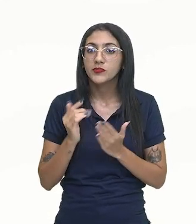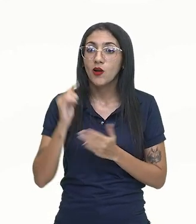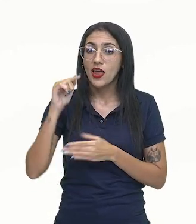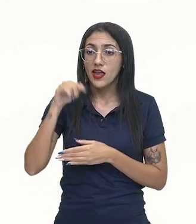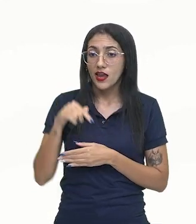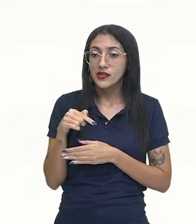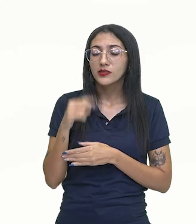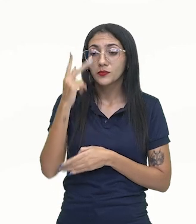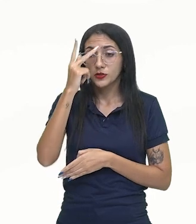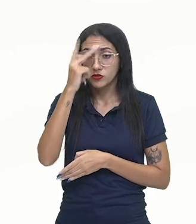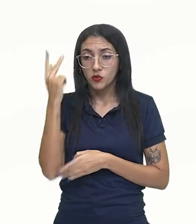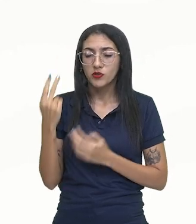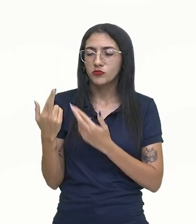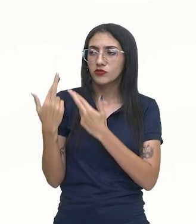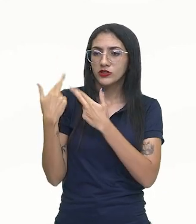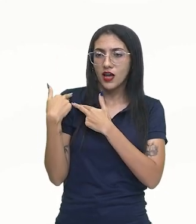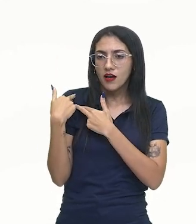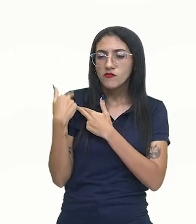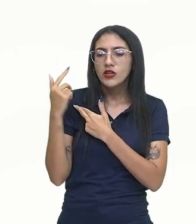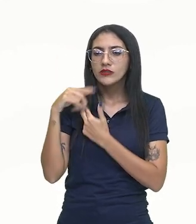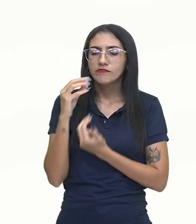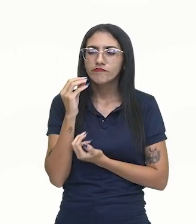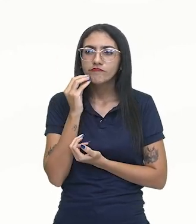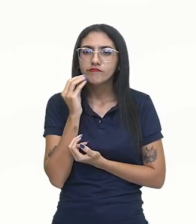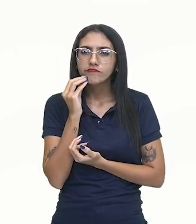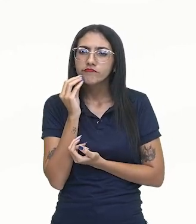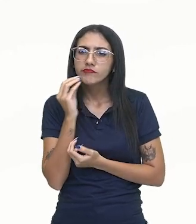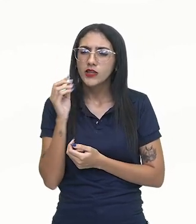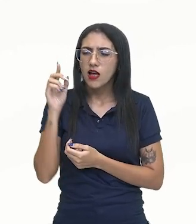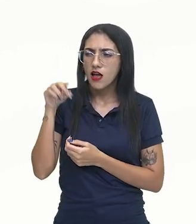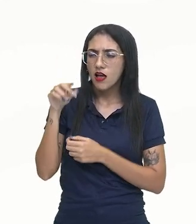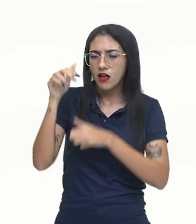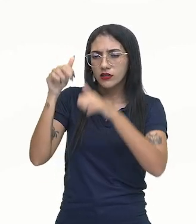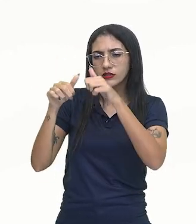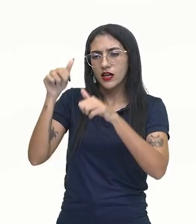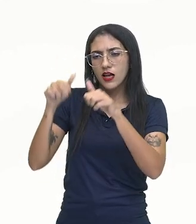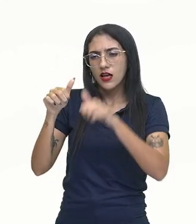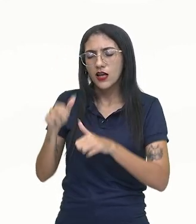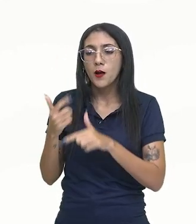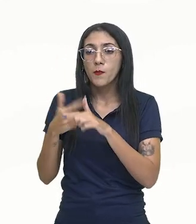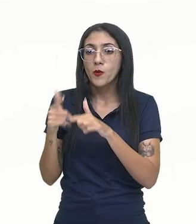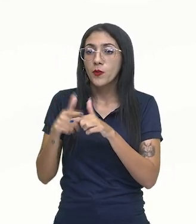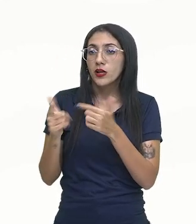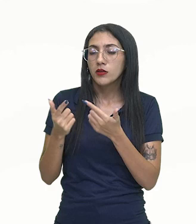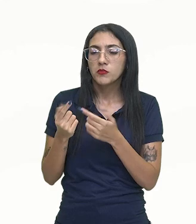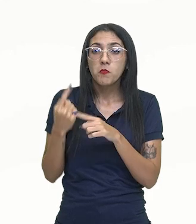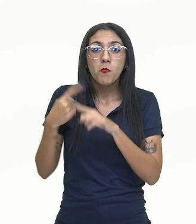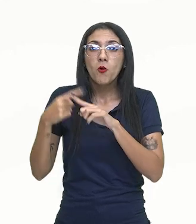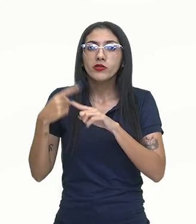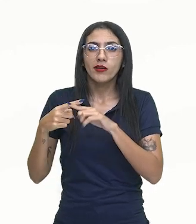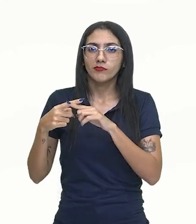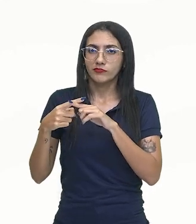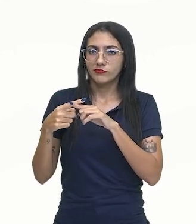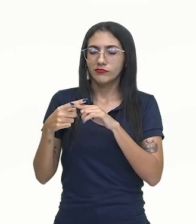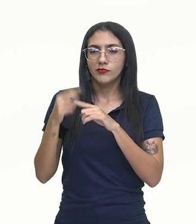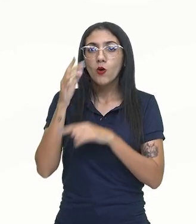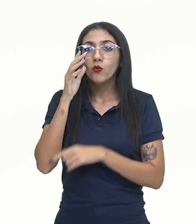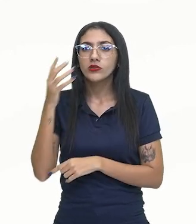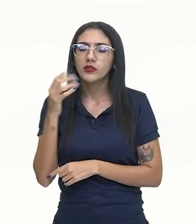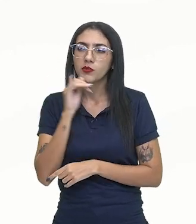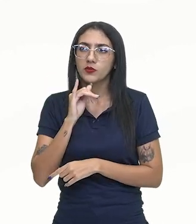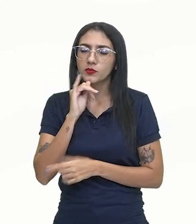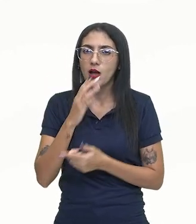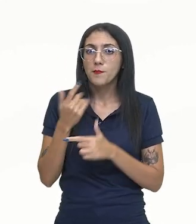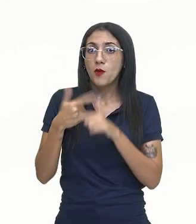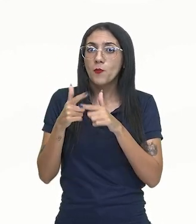esses pesquisadores, esses responsáveis vão tentar analisar esse problema, entender por que ele está acontecendo. Situações de trânsito,